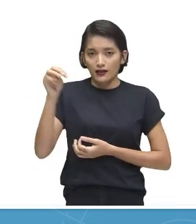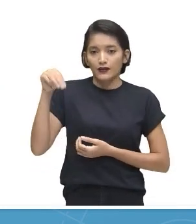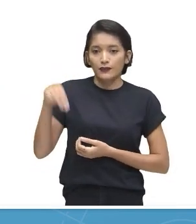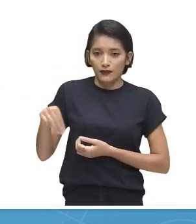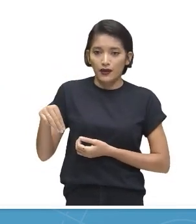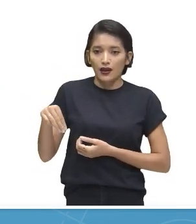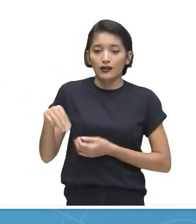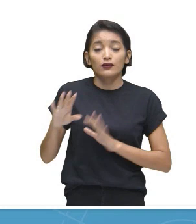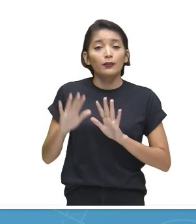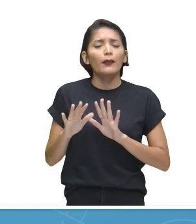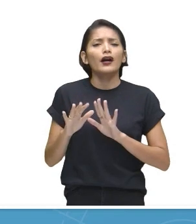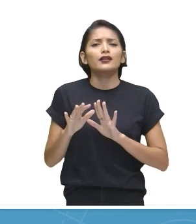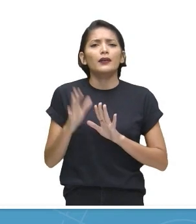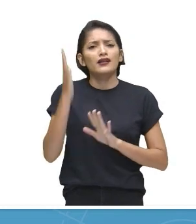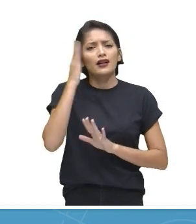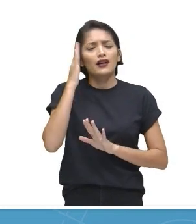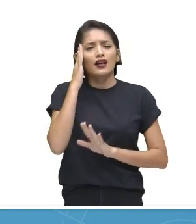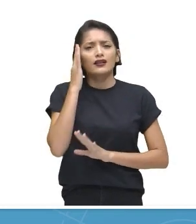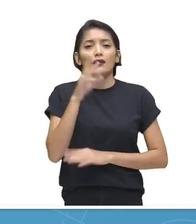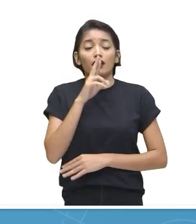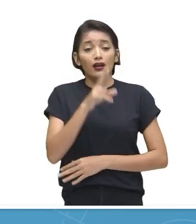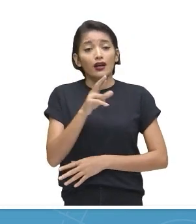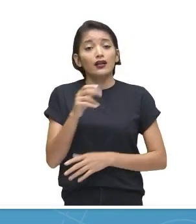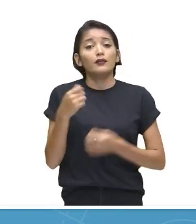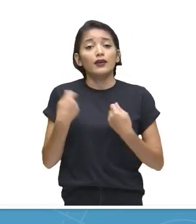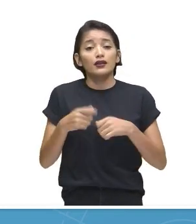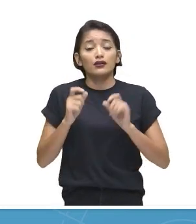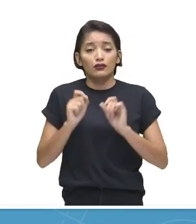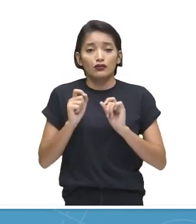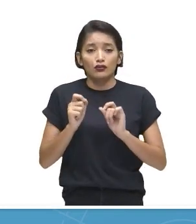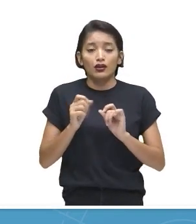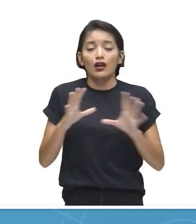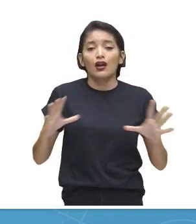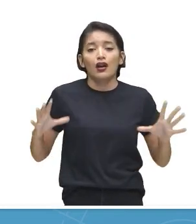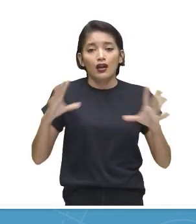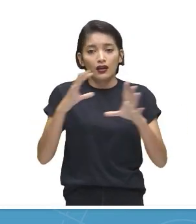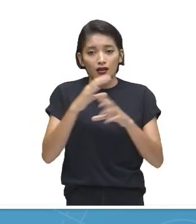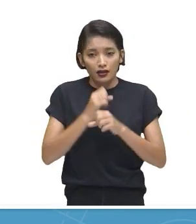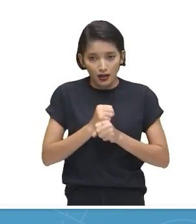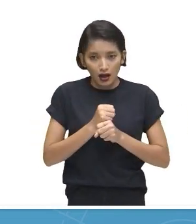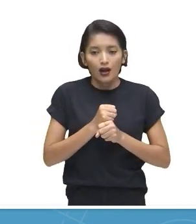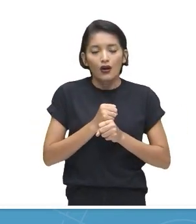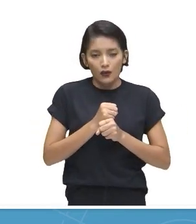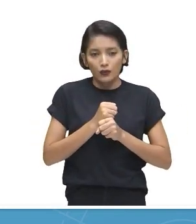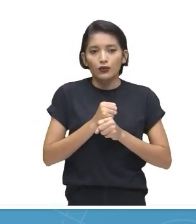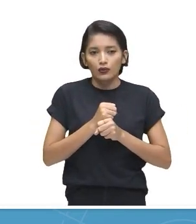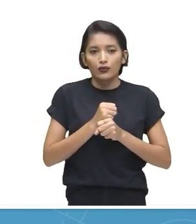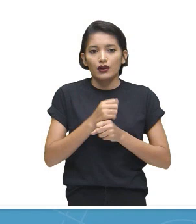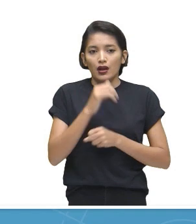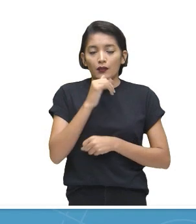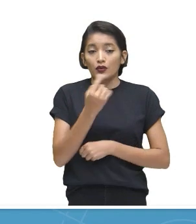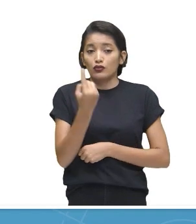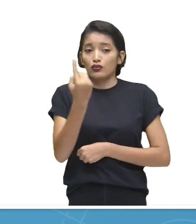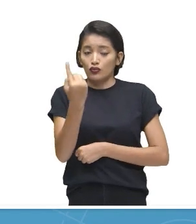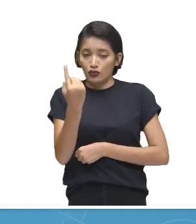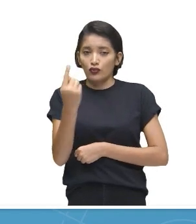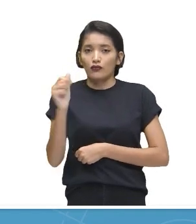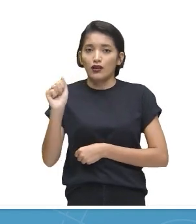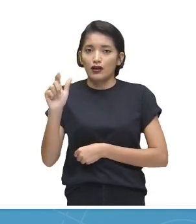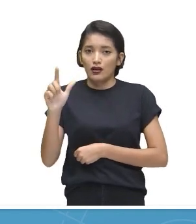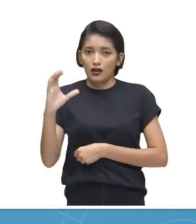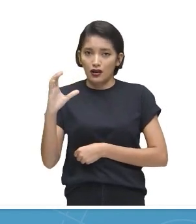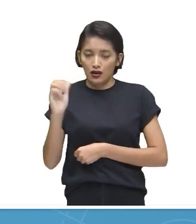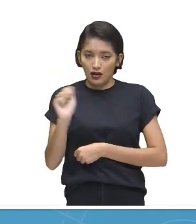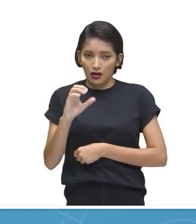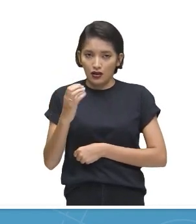Mas para você chegar nessa resposta de 10 metros, você pode fazer o seu cálculo, né? Coloca ali uma alça